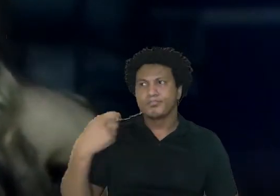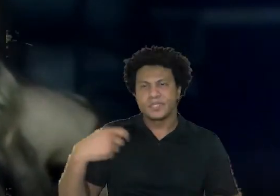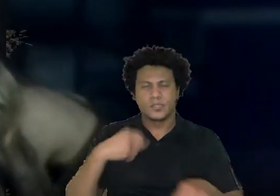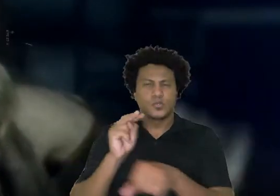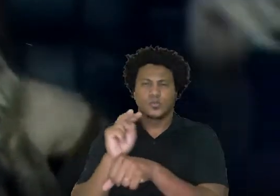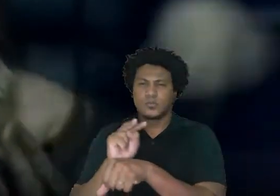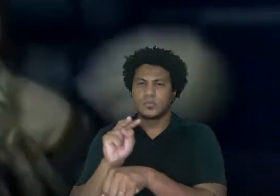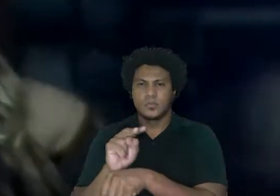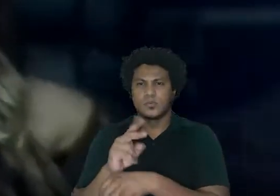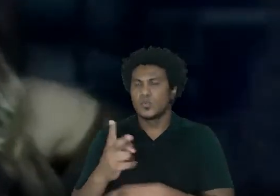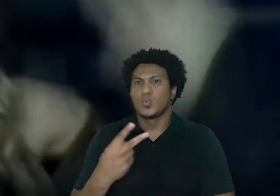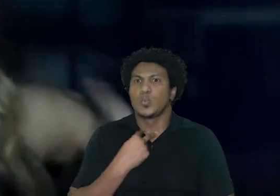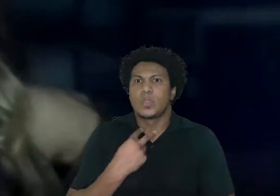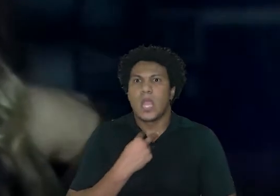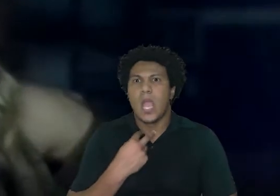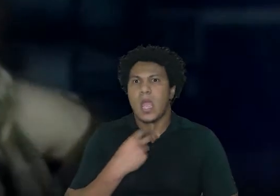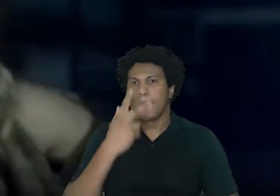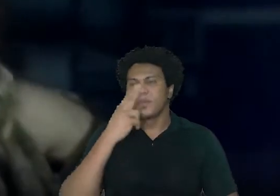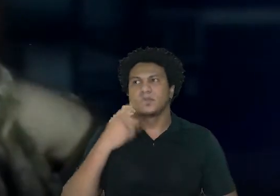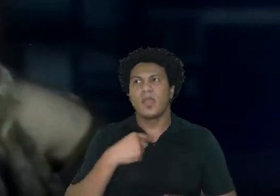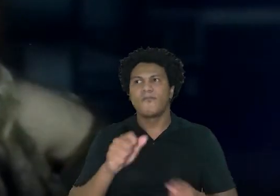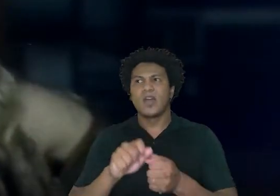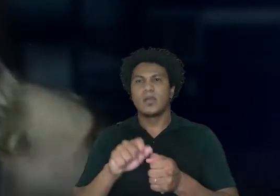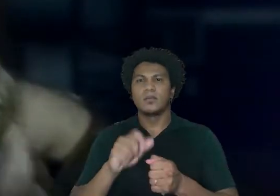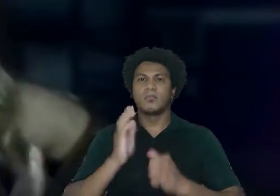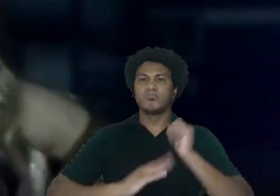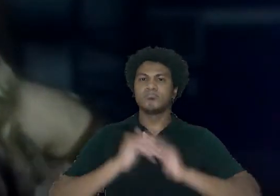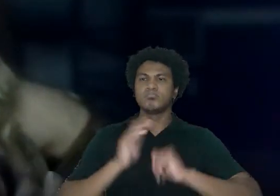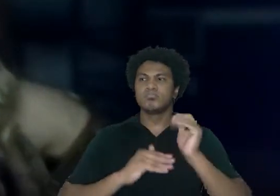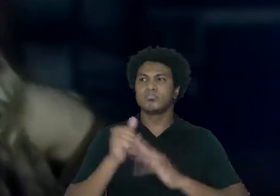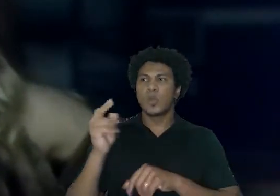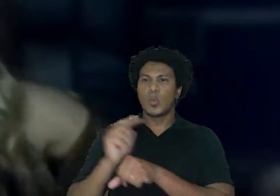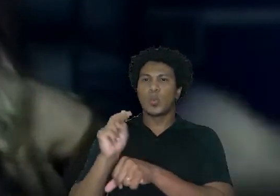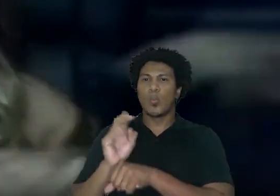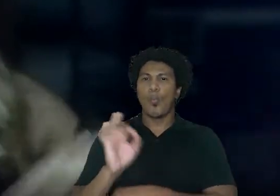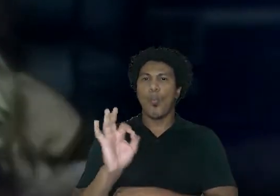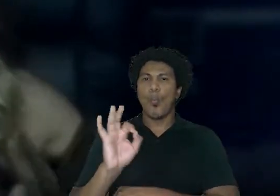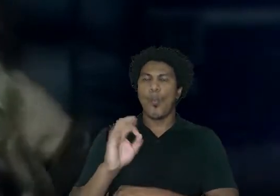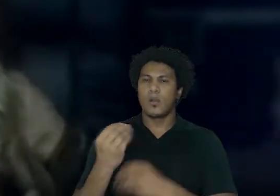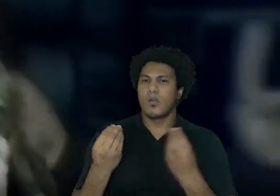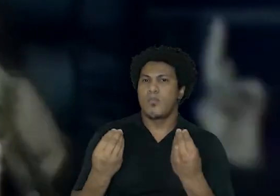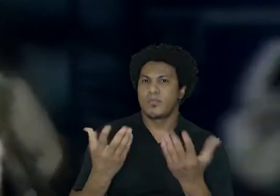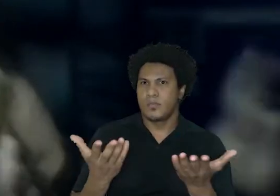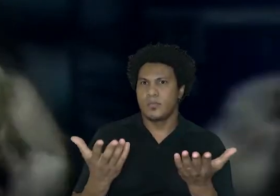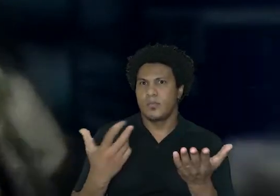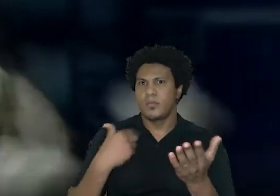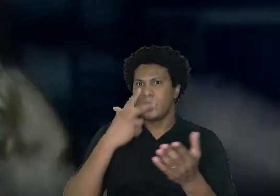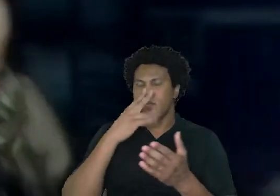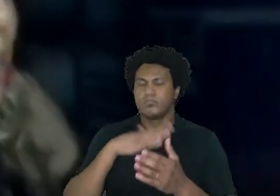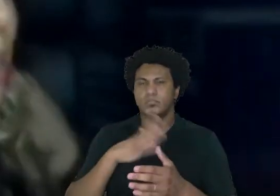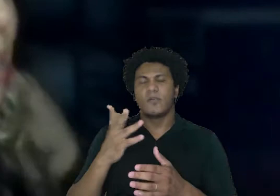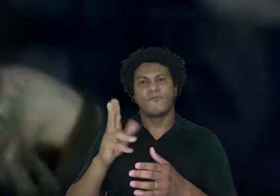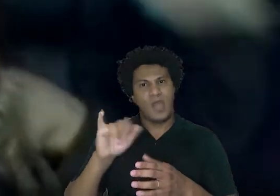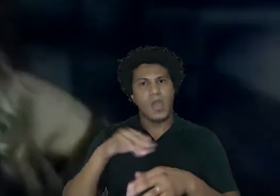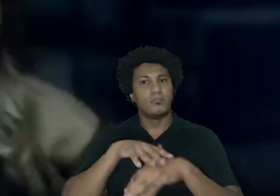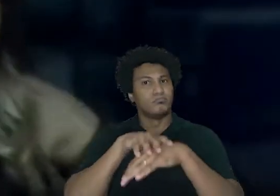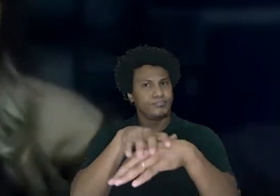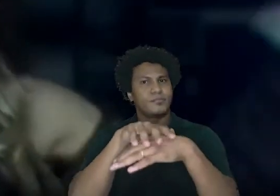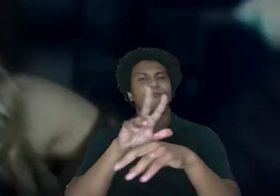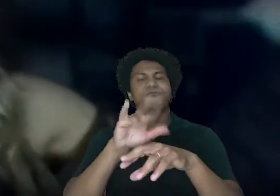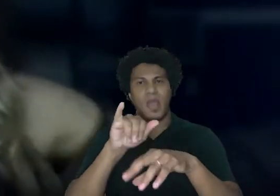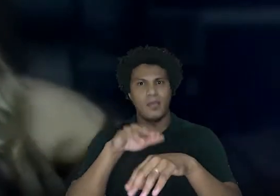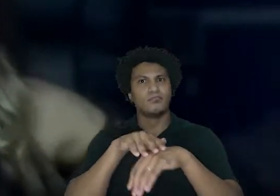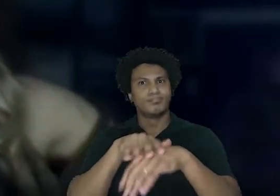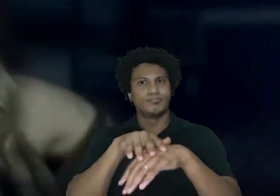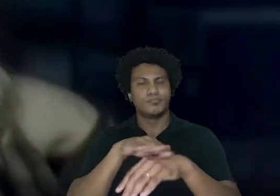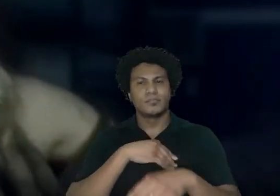daqui que têm trabalhado comigo, porque se uma vez que eu vá começar a assumir, minimamente tem que ter a consultoria, viu, gente? Não façam essa gafe